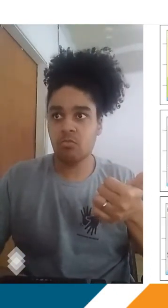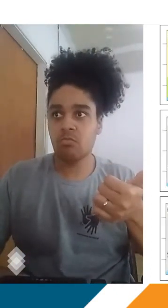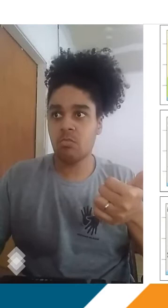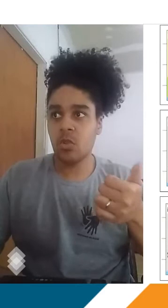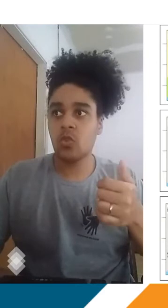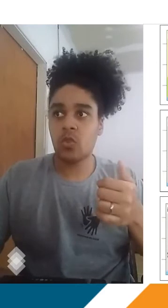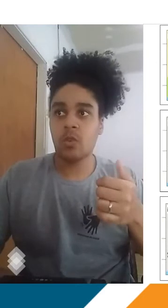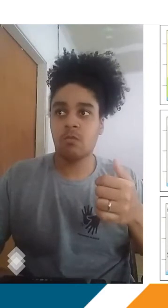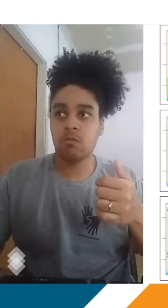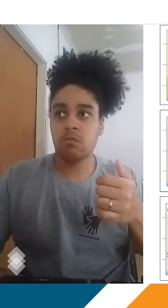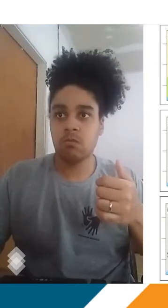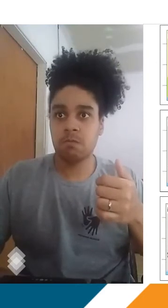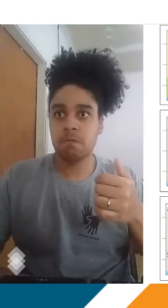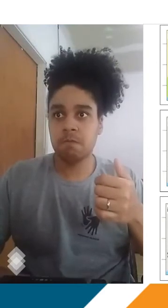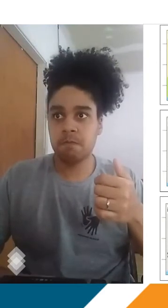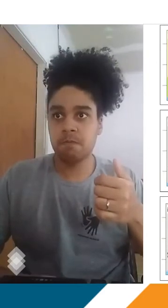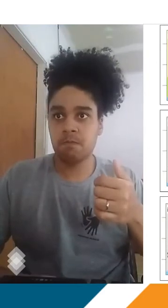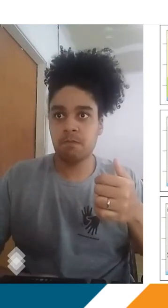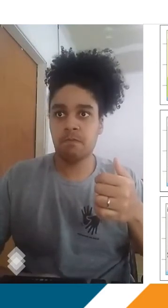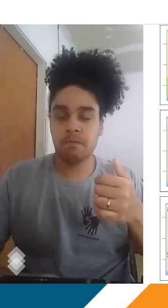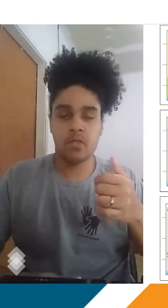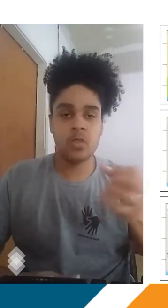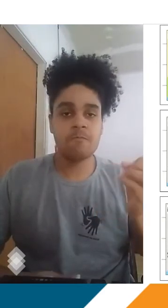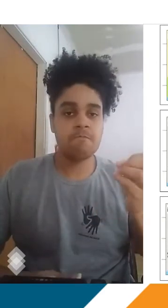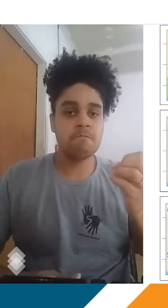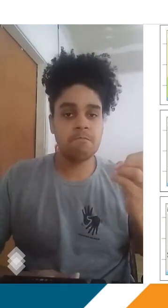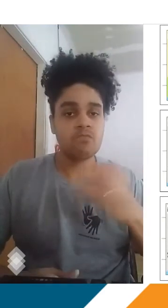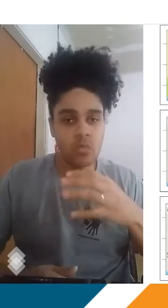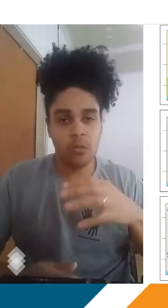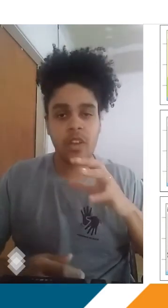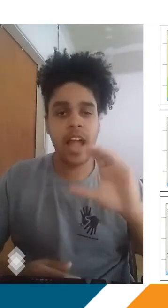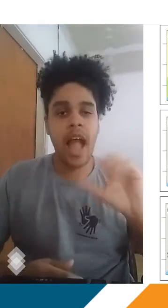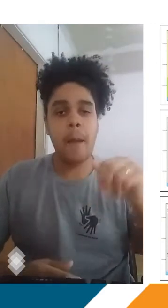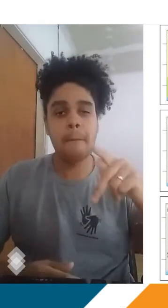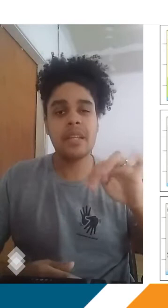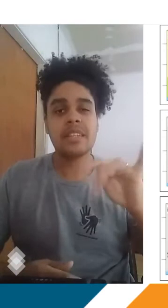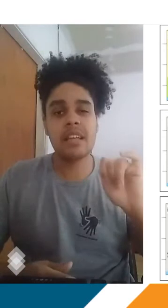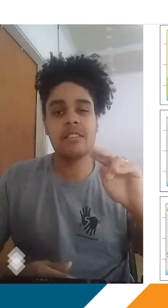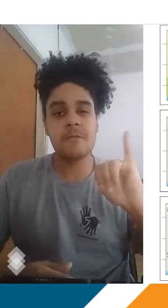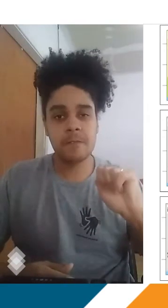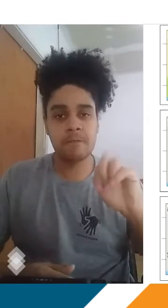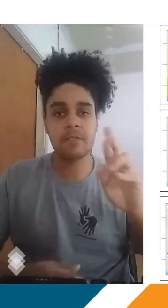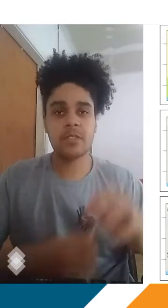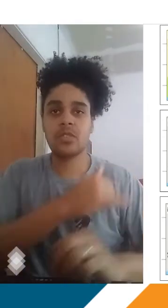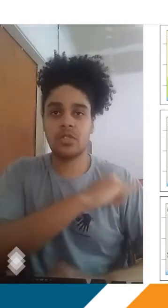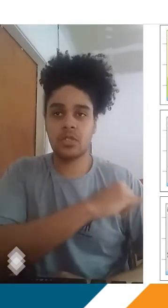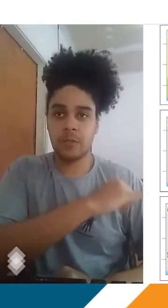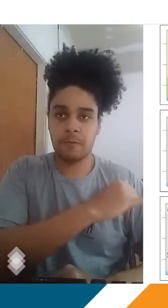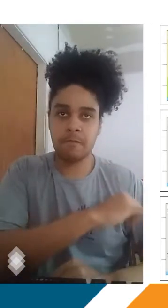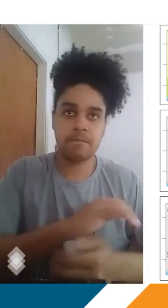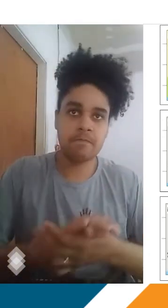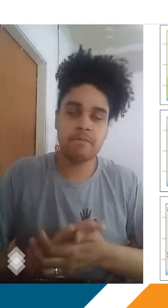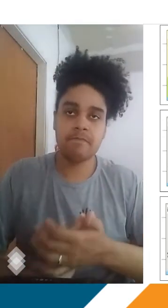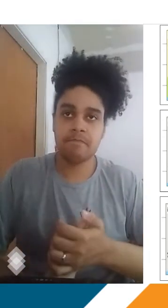sofre independência de Portugal e a capitania do Rio de Janeiro ela se eleva à província, excluindo a cidade do